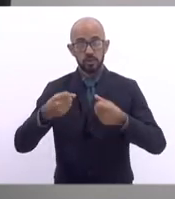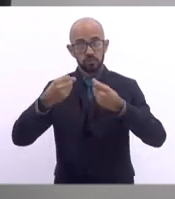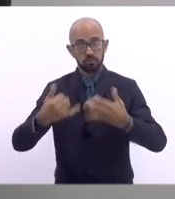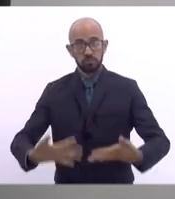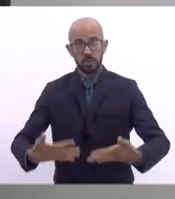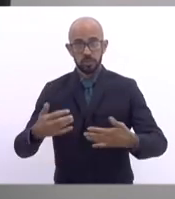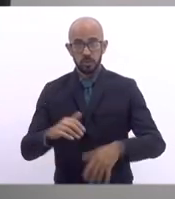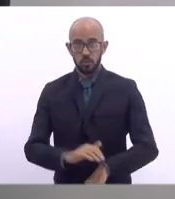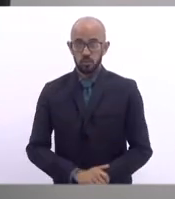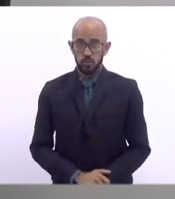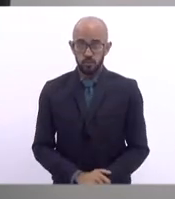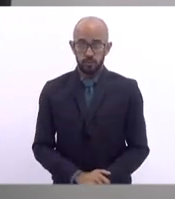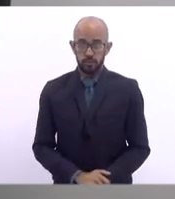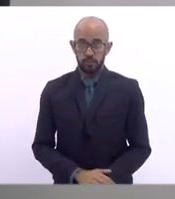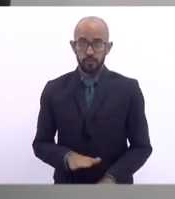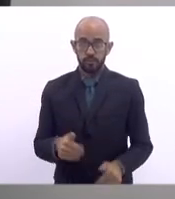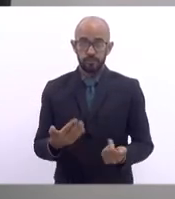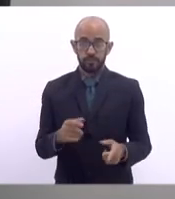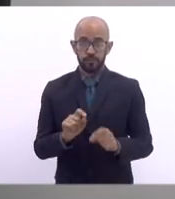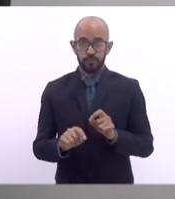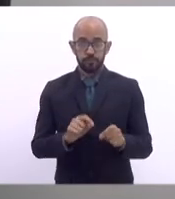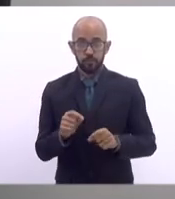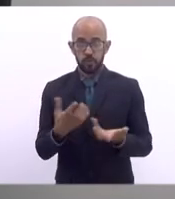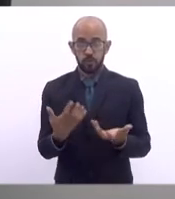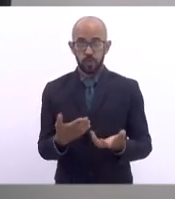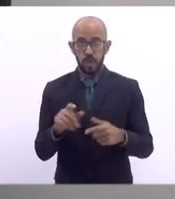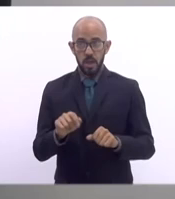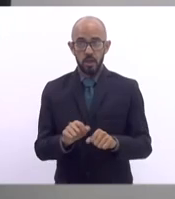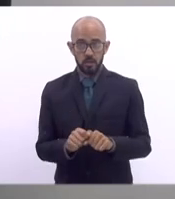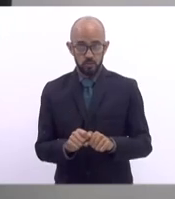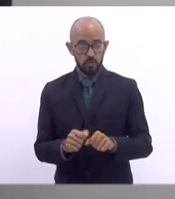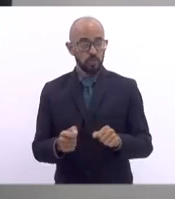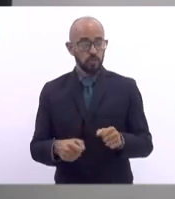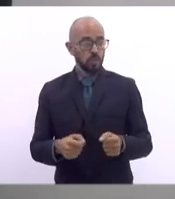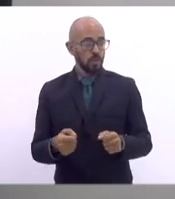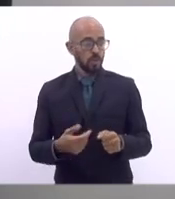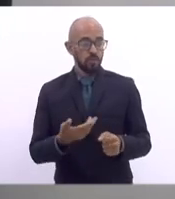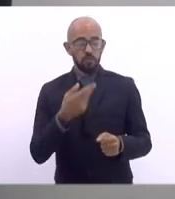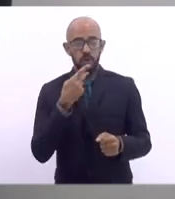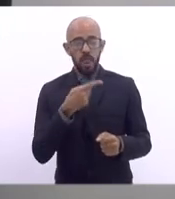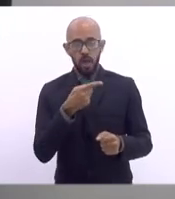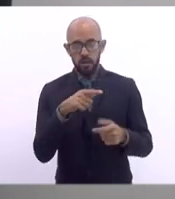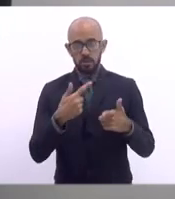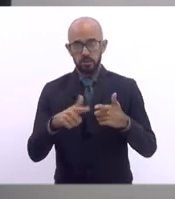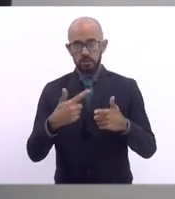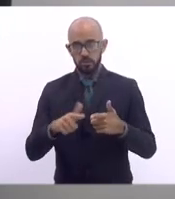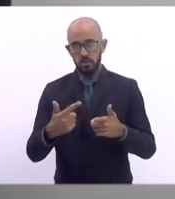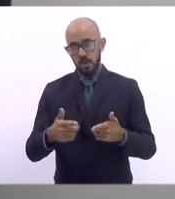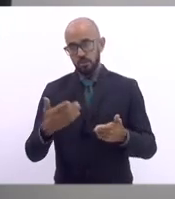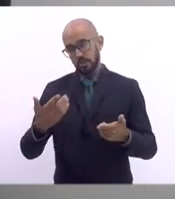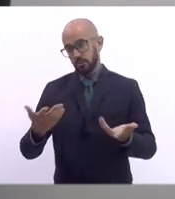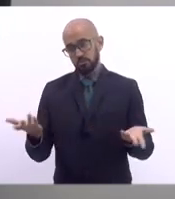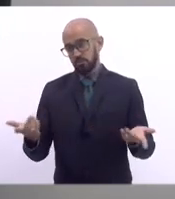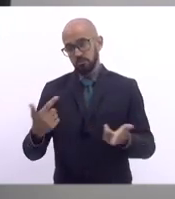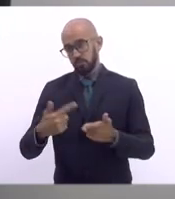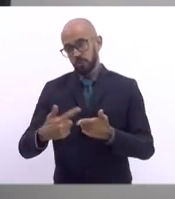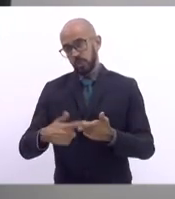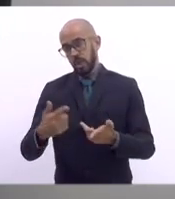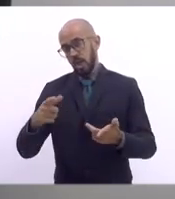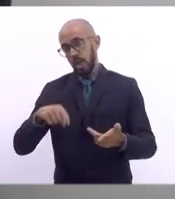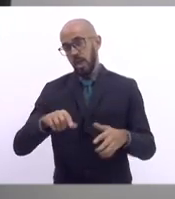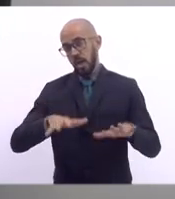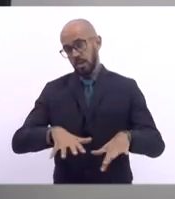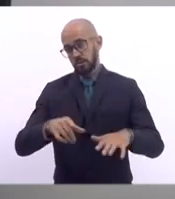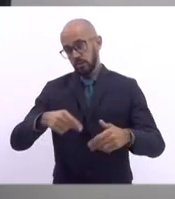então eu eu queria deixar essas questões aqui levantadas exatamente que